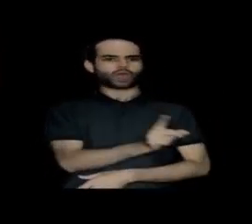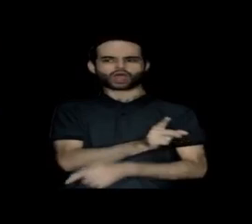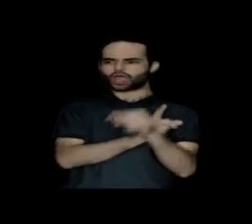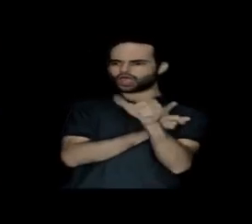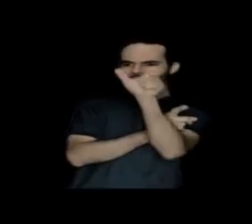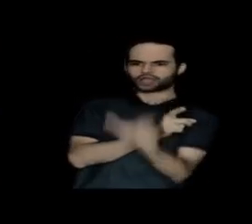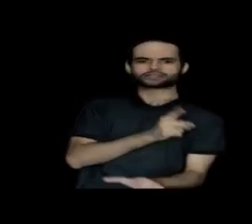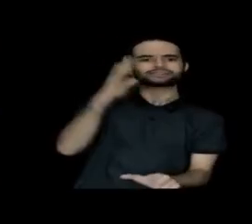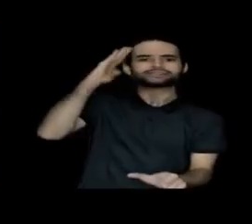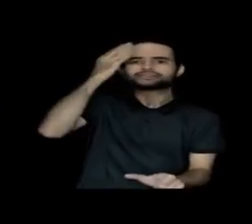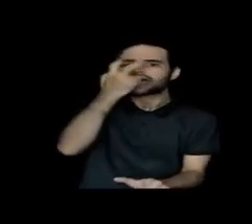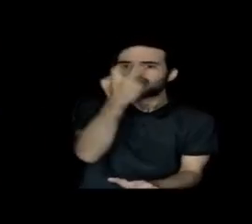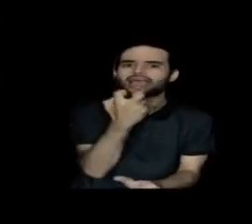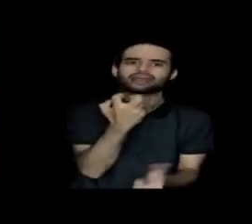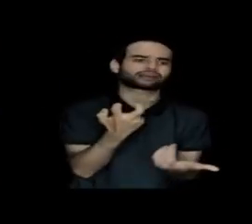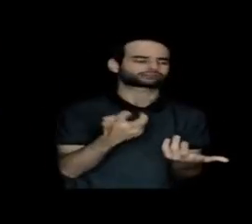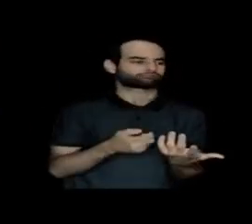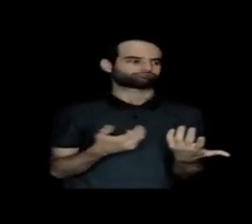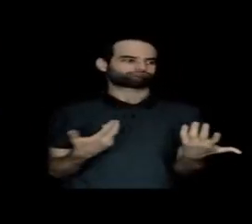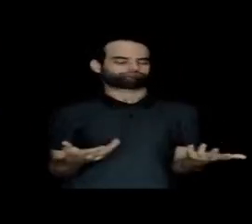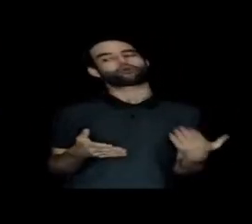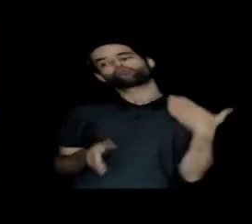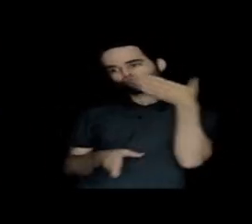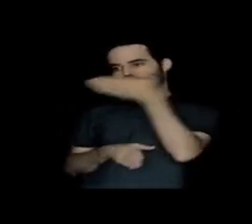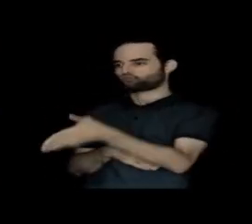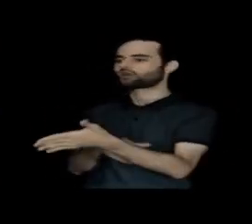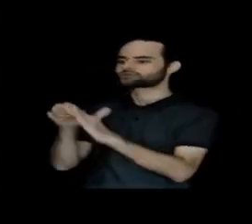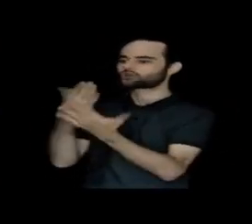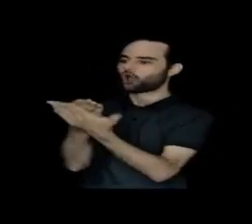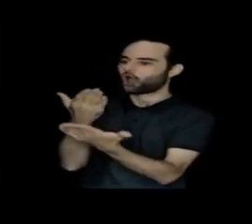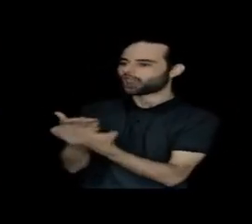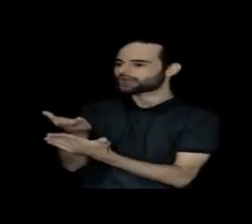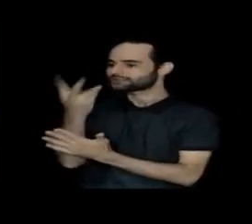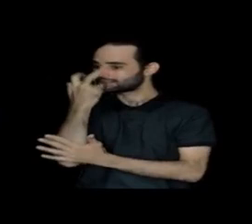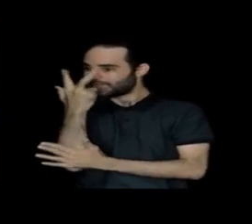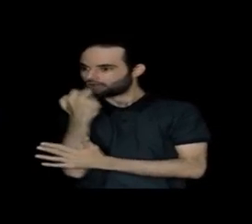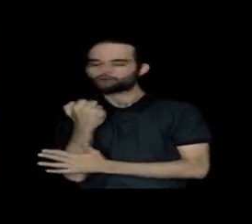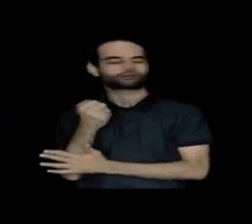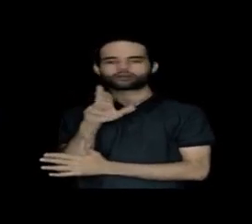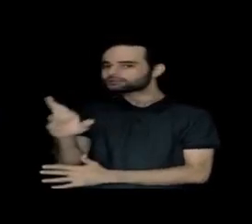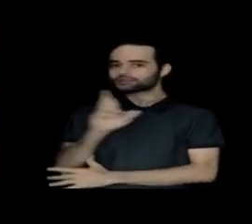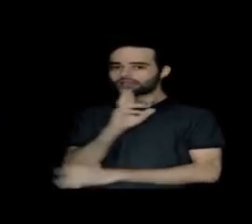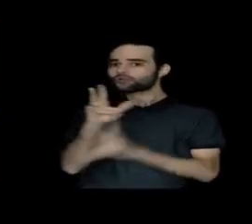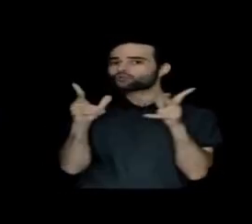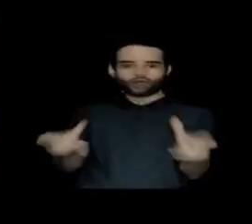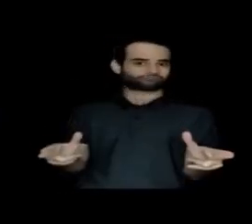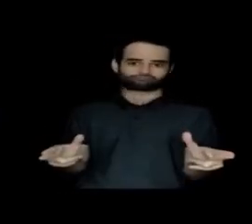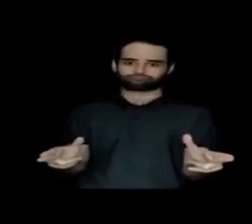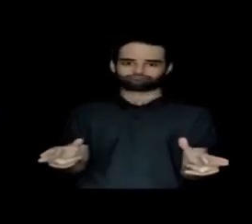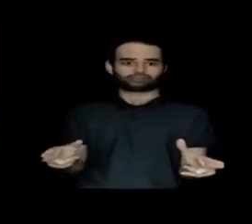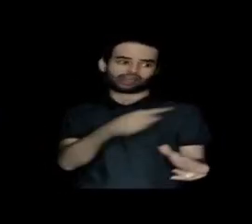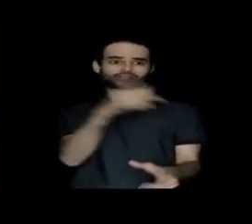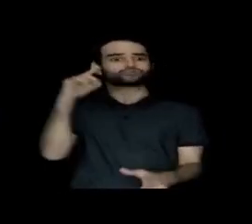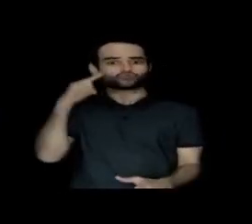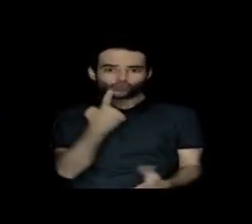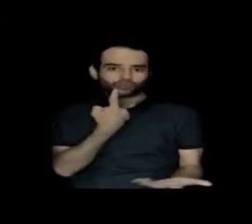ela, a resposta foi negativa porque ela era cega. Então, quando eu busquei a escola de cegos, a resposta foi a mesma